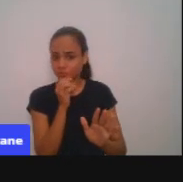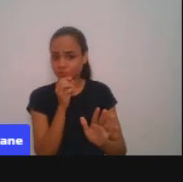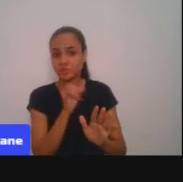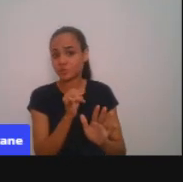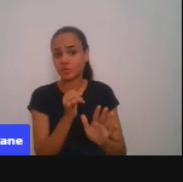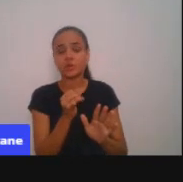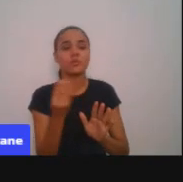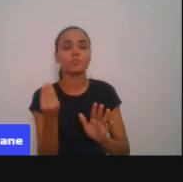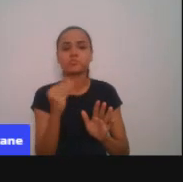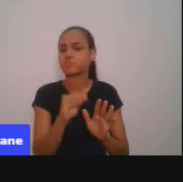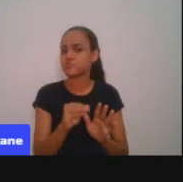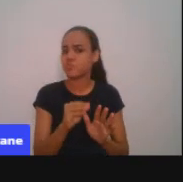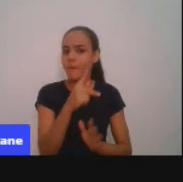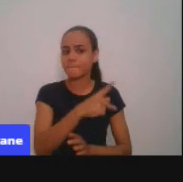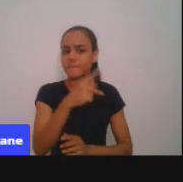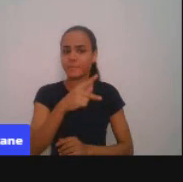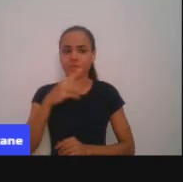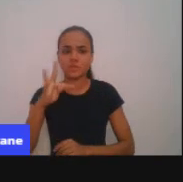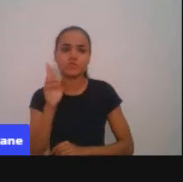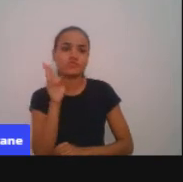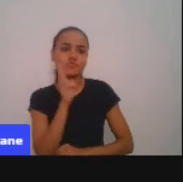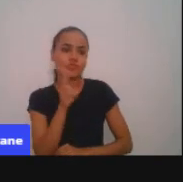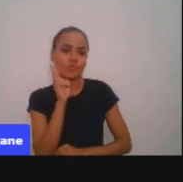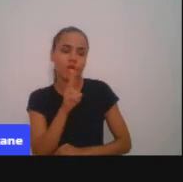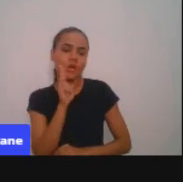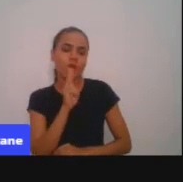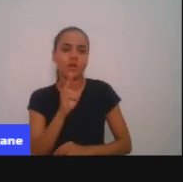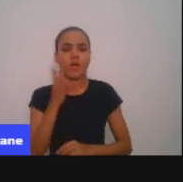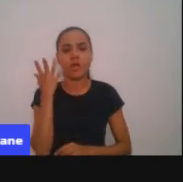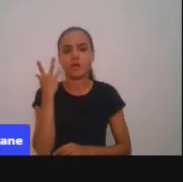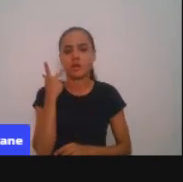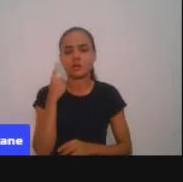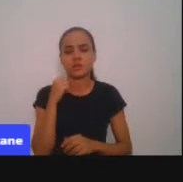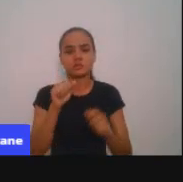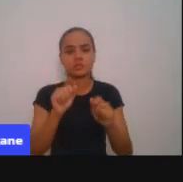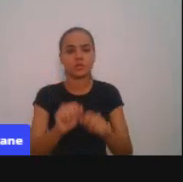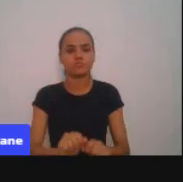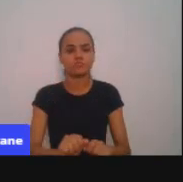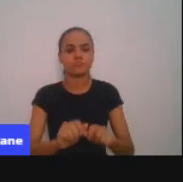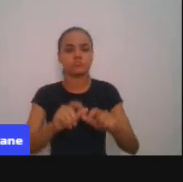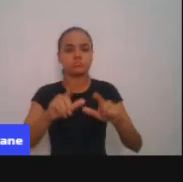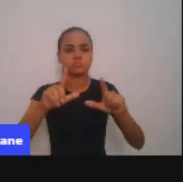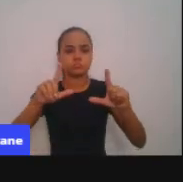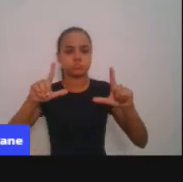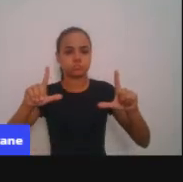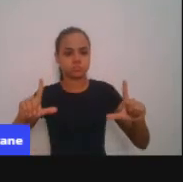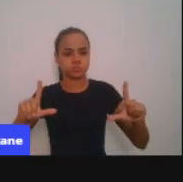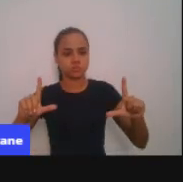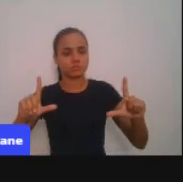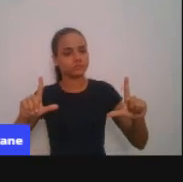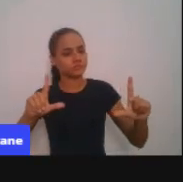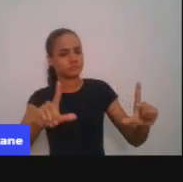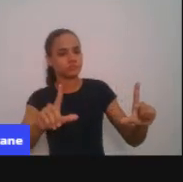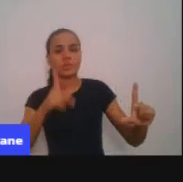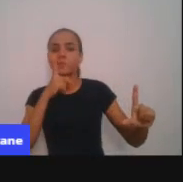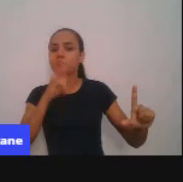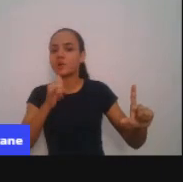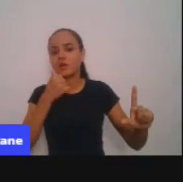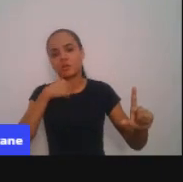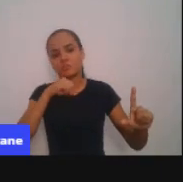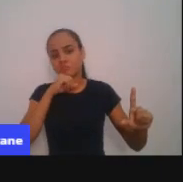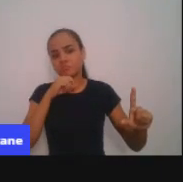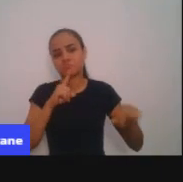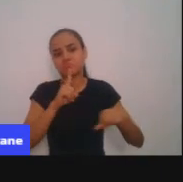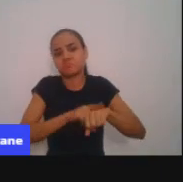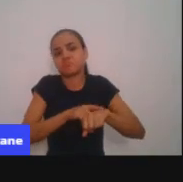apresentação normal de PowerPoint, se a criança vai abrir, às vezes o pai não tem tempo de fazer isso, vai lá, toca o dedinho